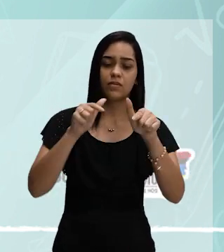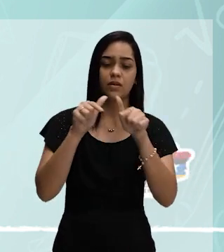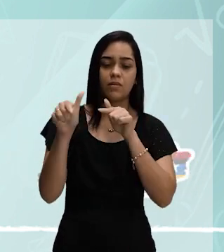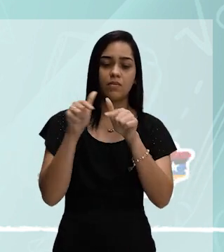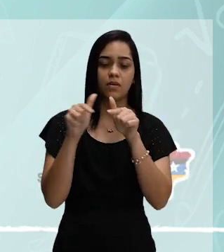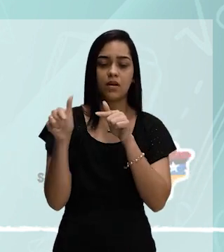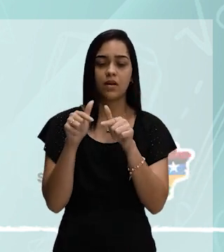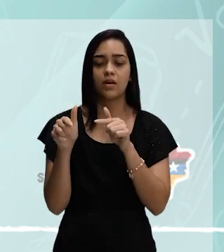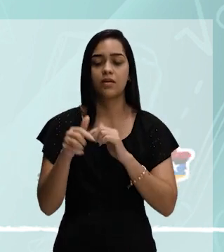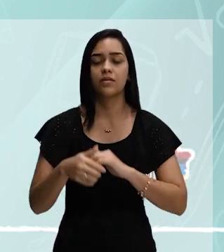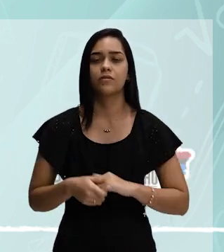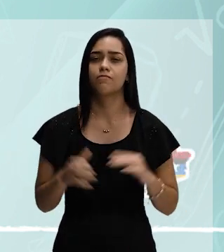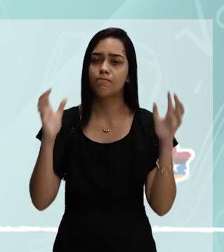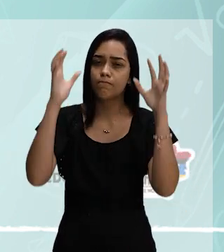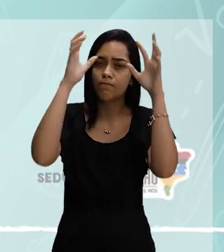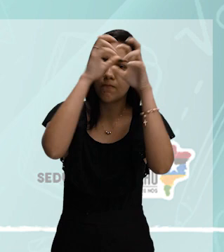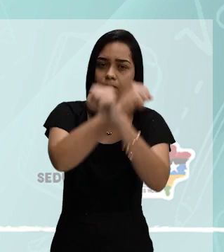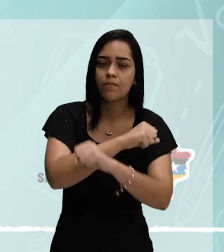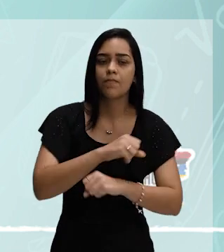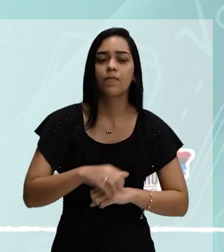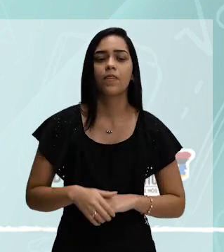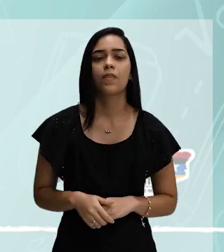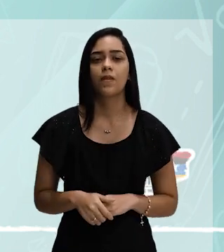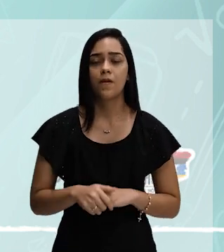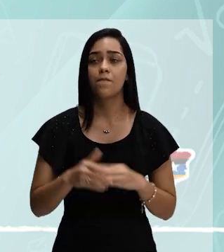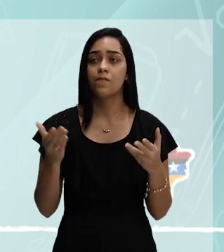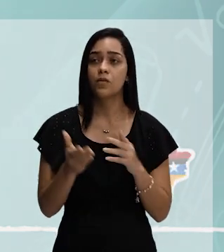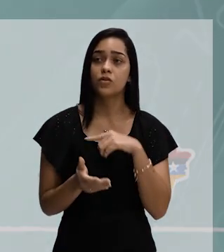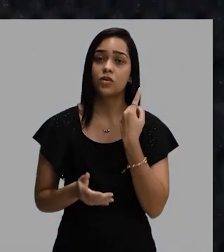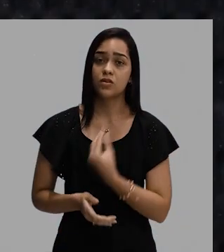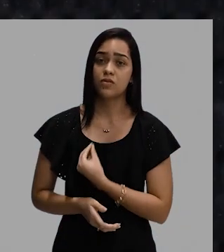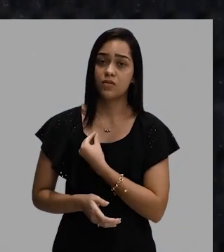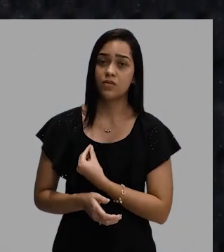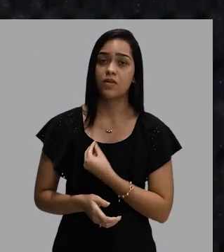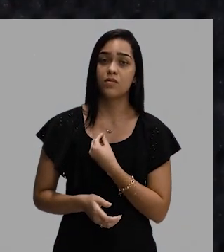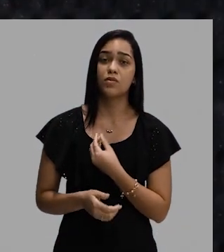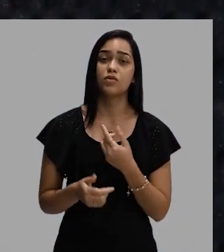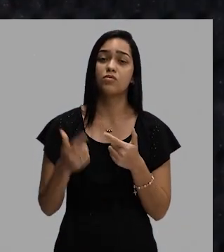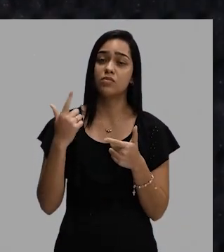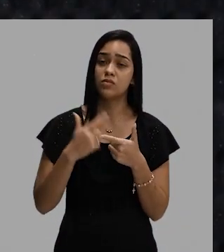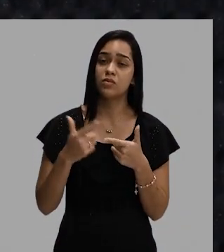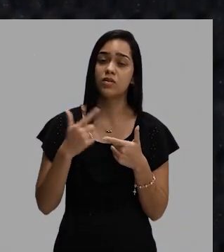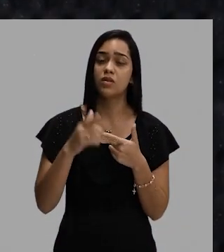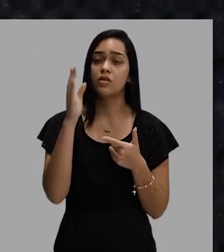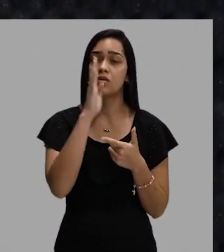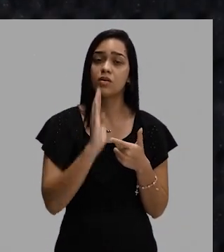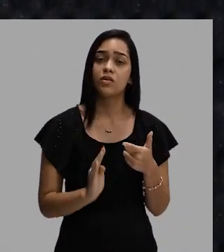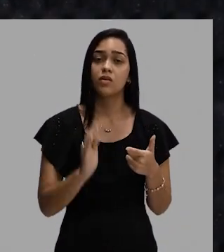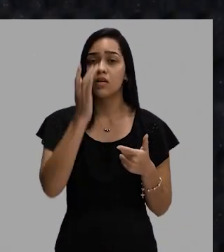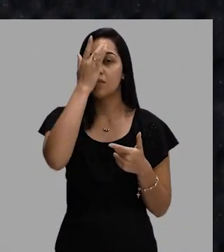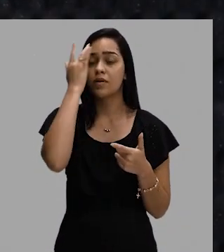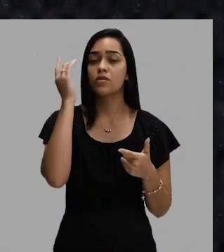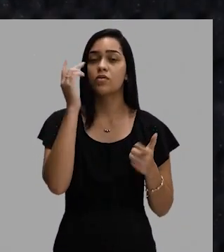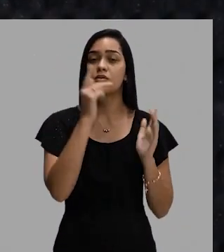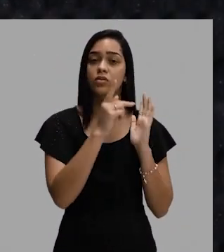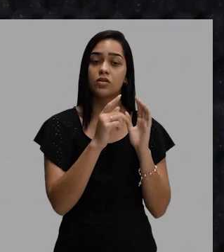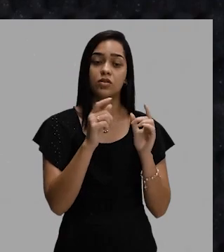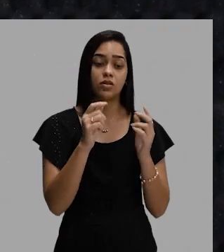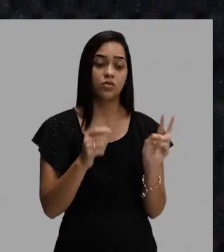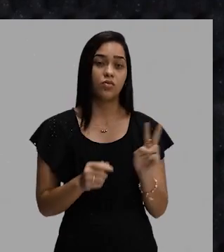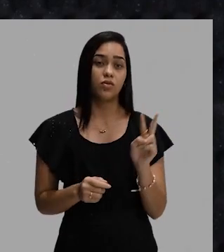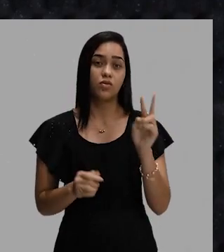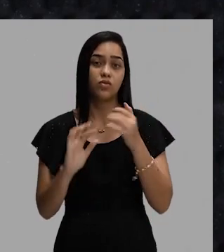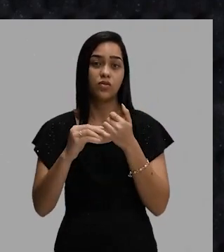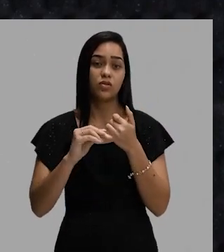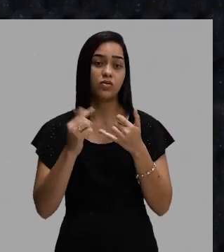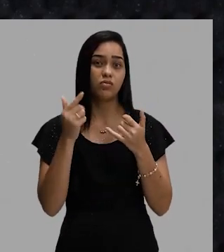carvão nas oficinas escuras. Hoje em dia nós vivemos uma crise no Brasil e quando o poeta diz que o preço do feijão não